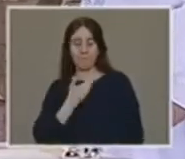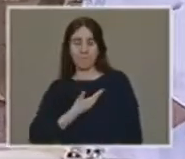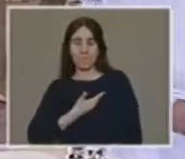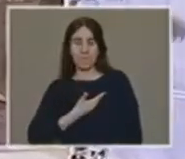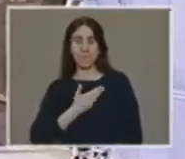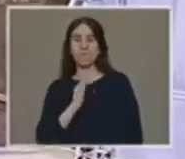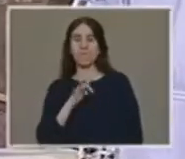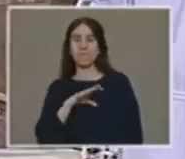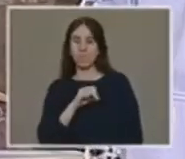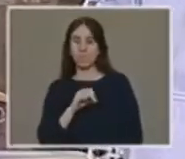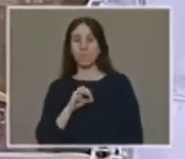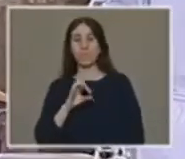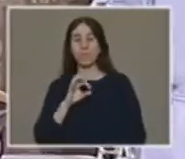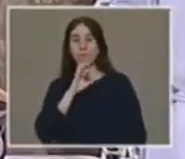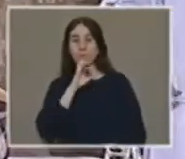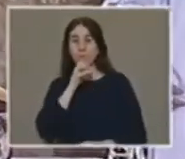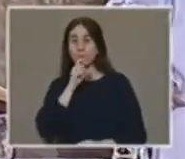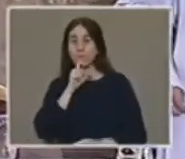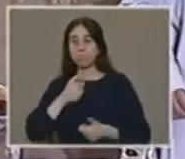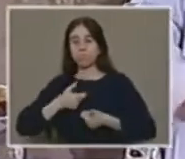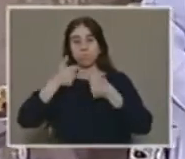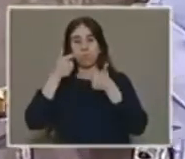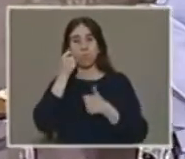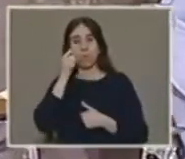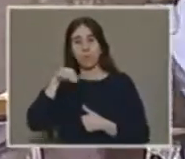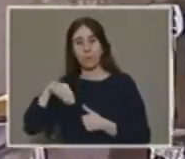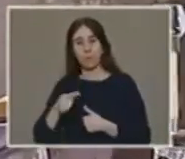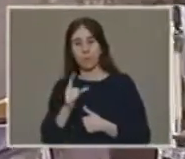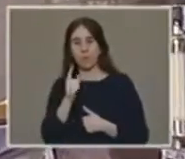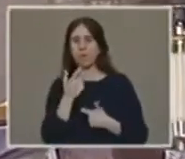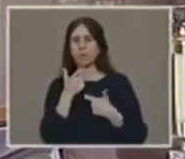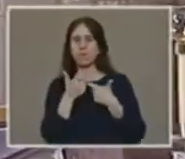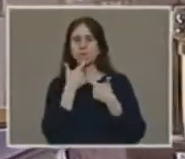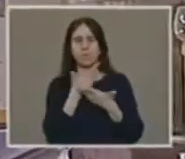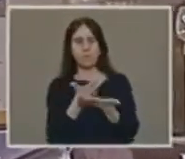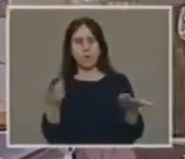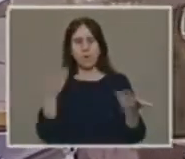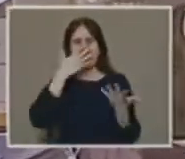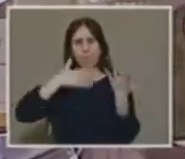o nosso Patriarca Manuel, todos os que estão ao serviço do vosso povo.